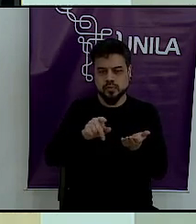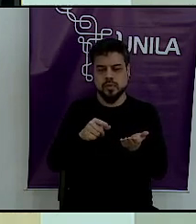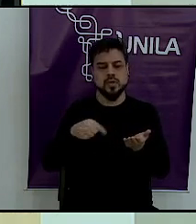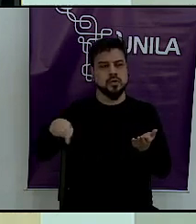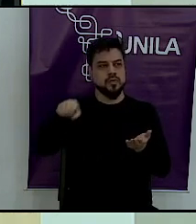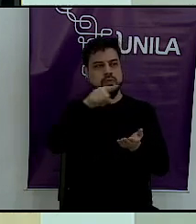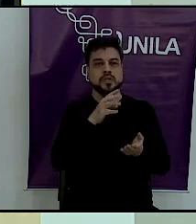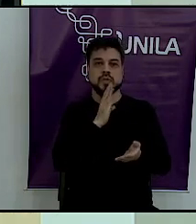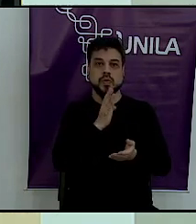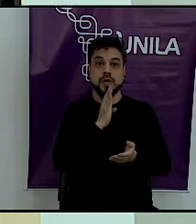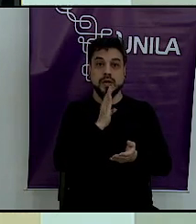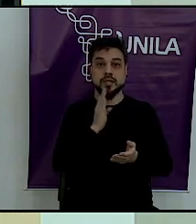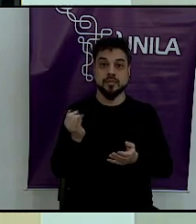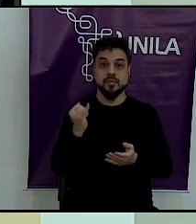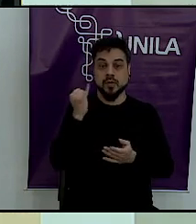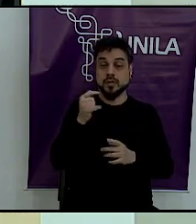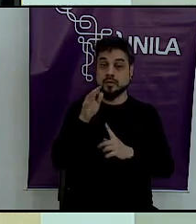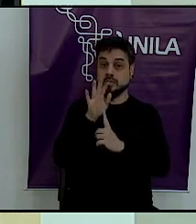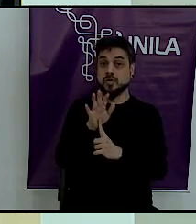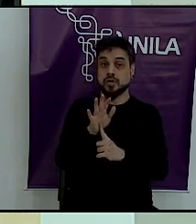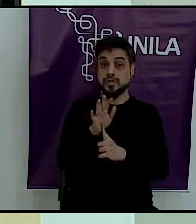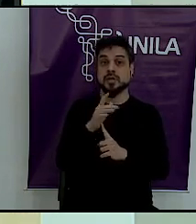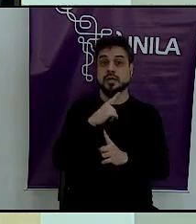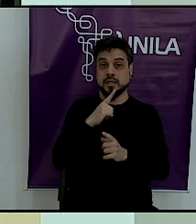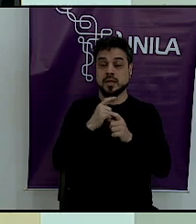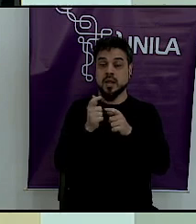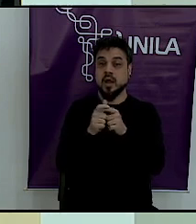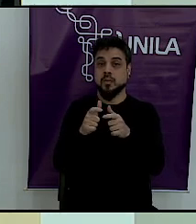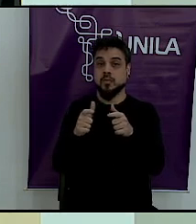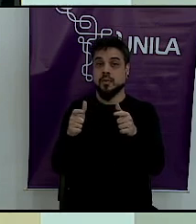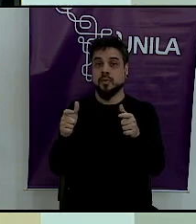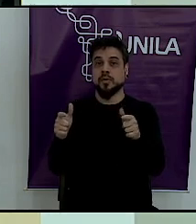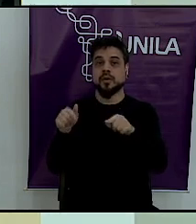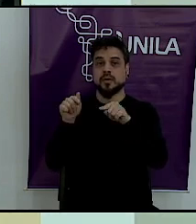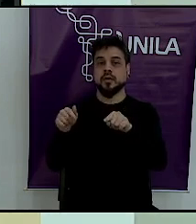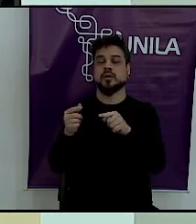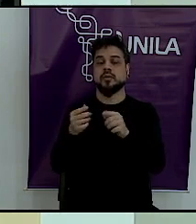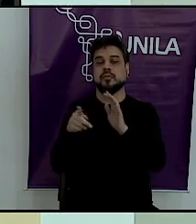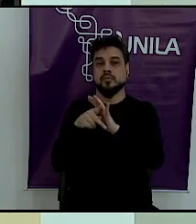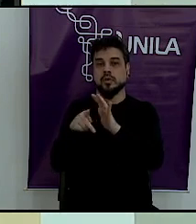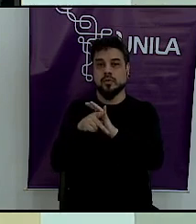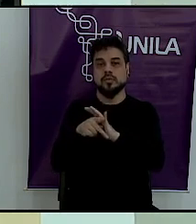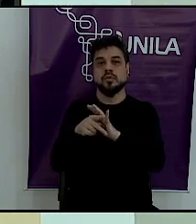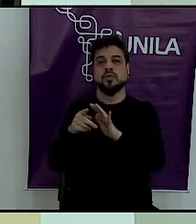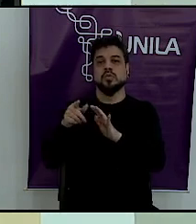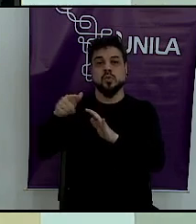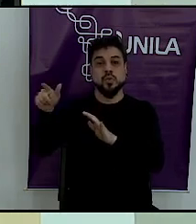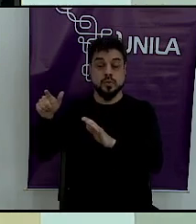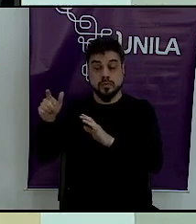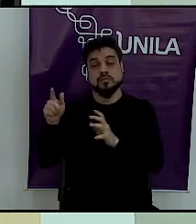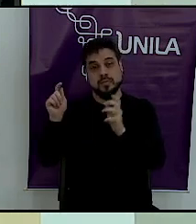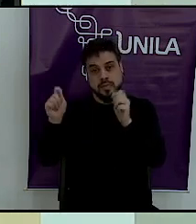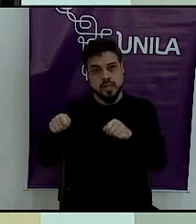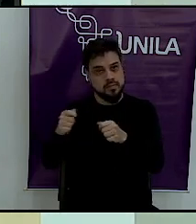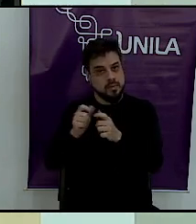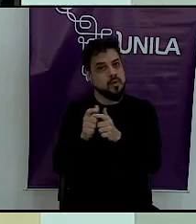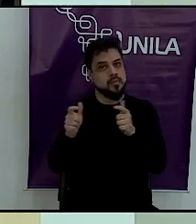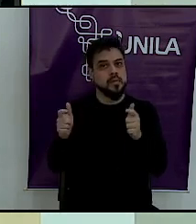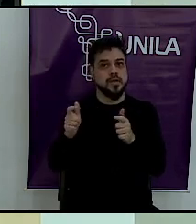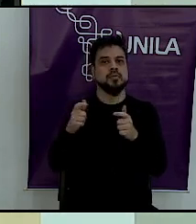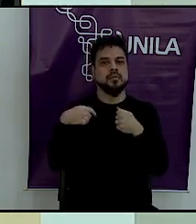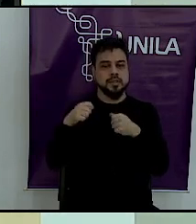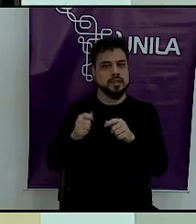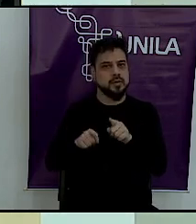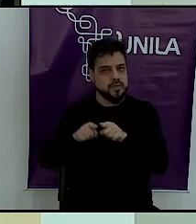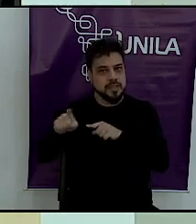todos vocês conhecem. Então, mostra que, de fato, está tendo um aumento nos recursos próprios, apesar de muito pouco ainda, né? A gente precisa avançar